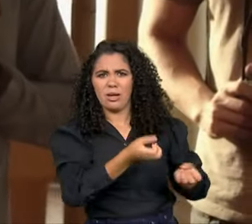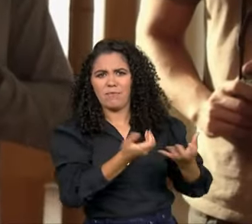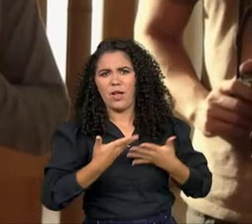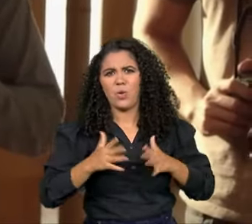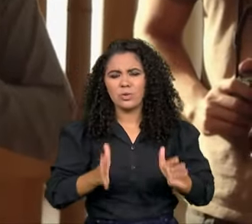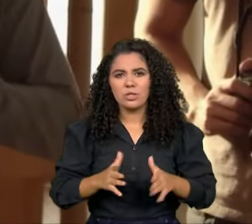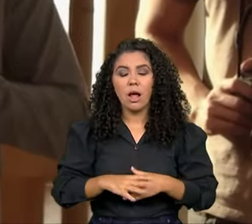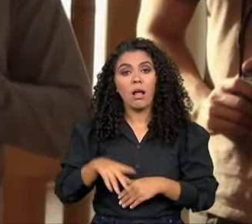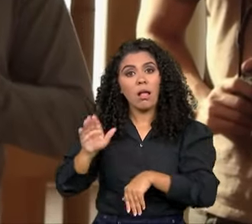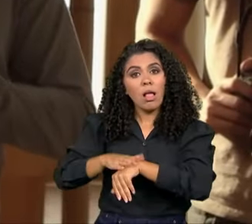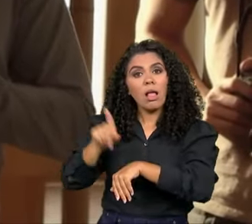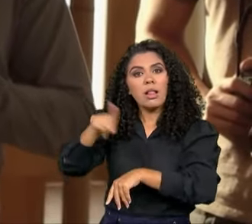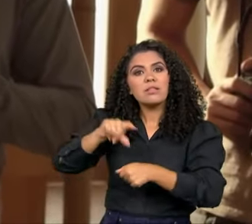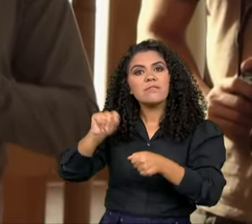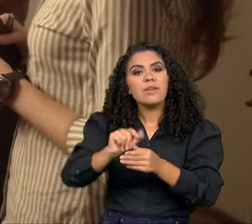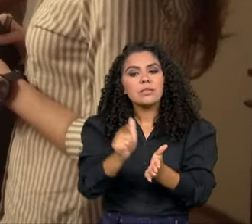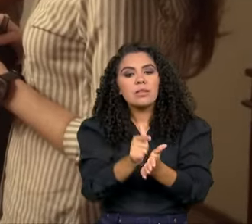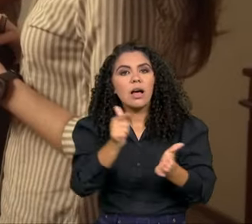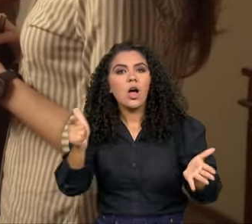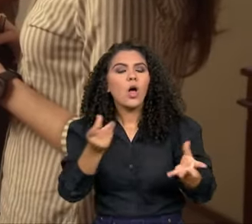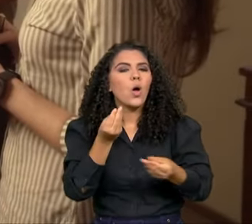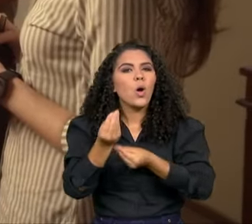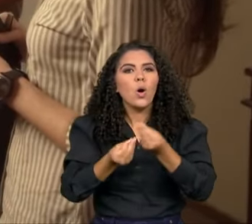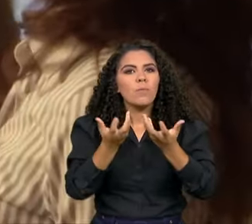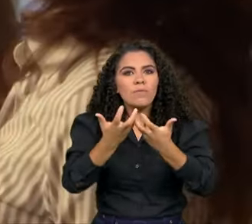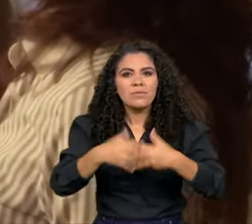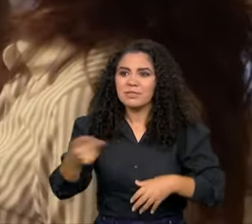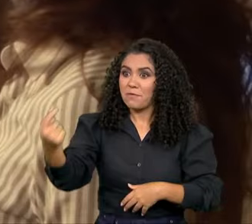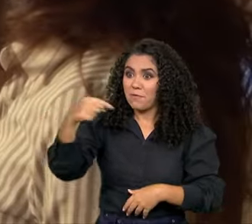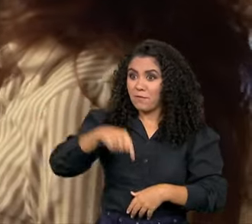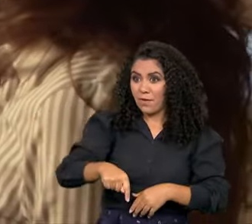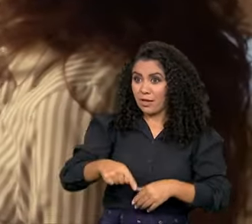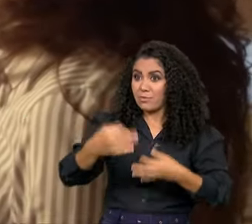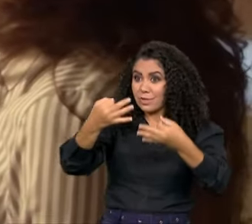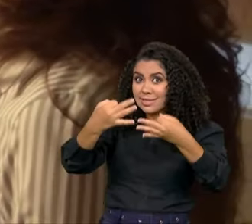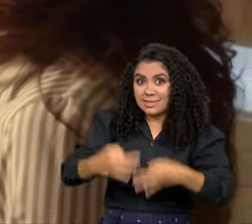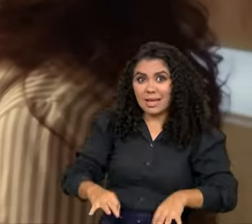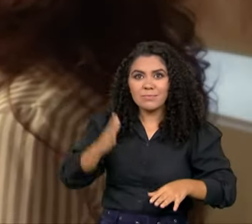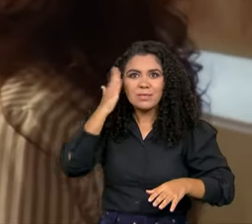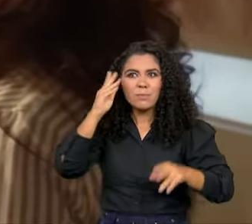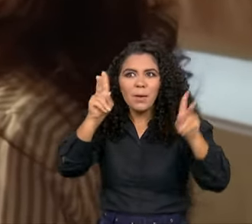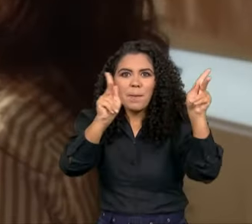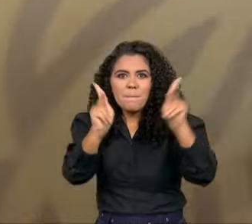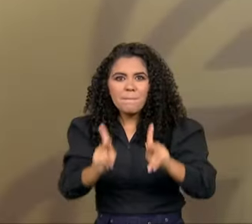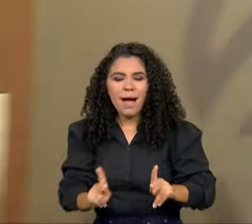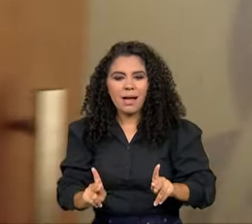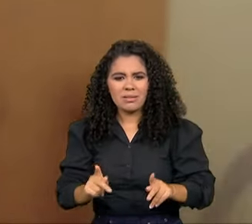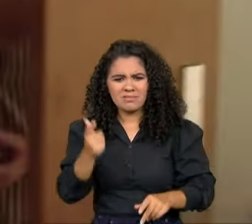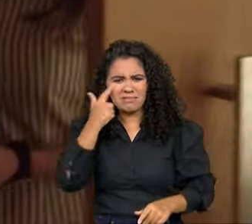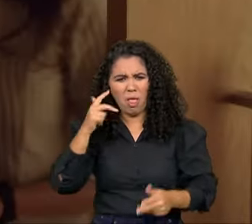vão fazer uma matéria sobre como obter a paz. Vieram ao lugar certo. Nada traz mais paz e harmonia do que a yoga.